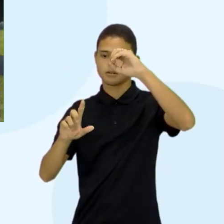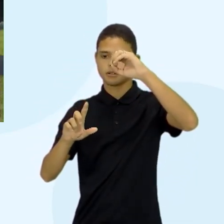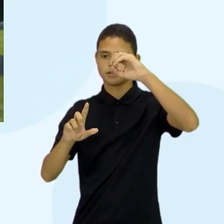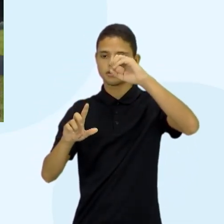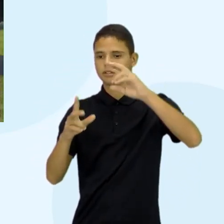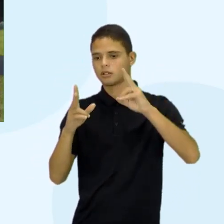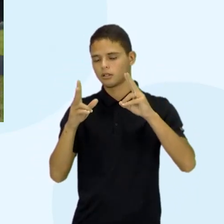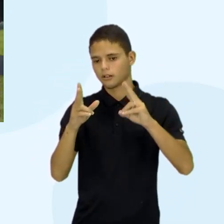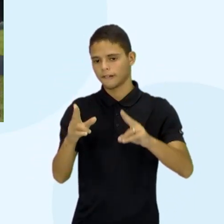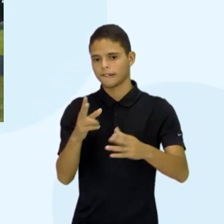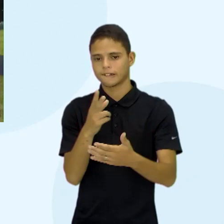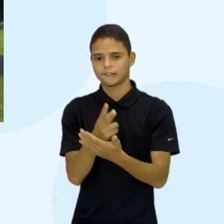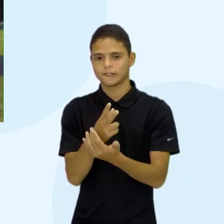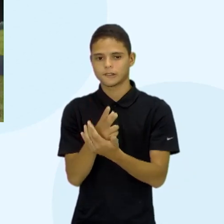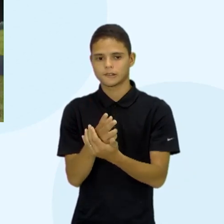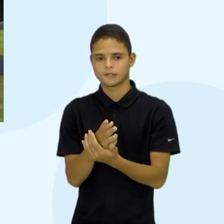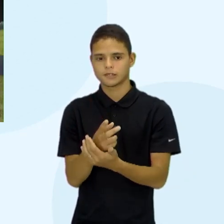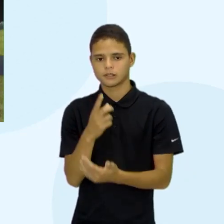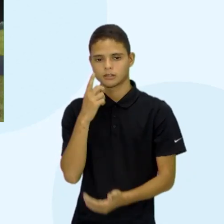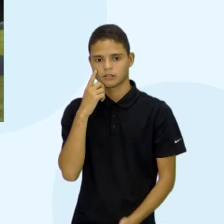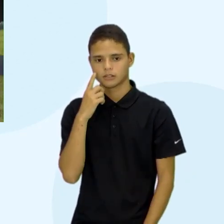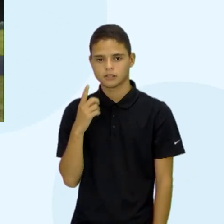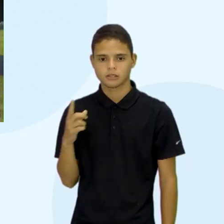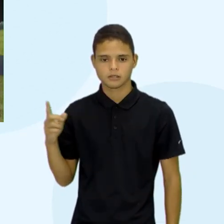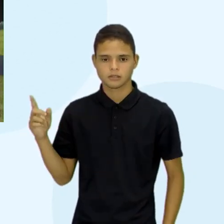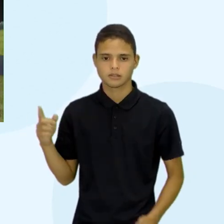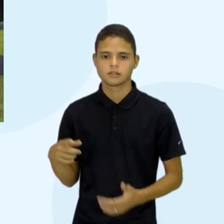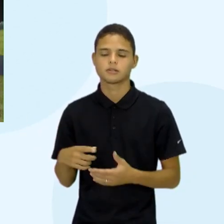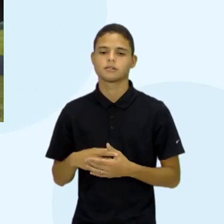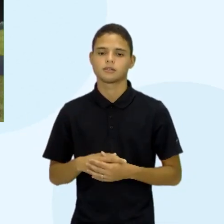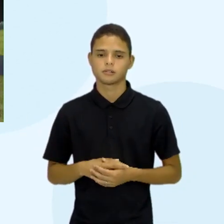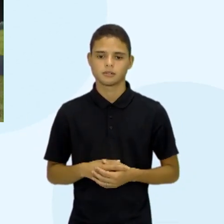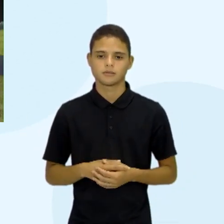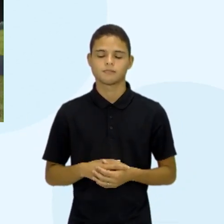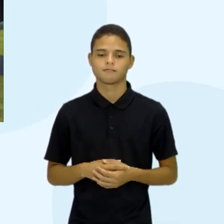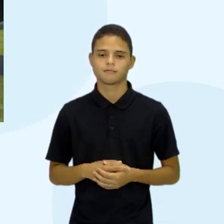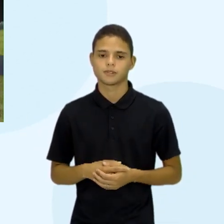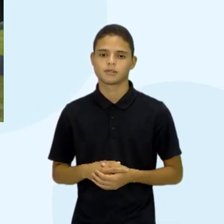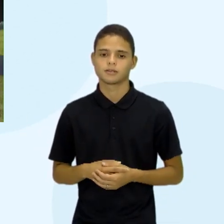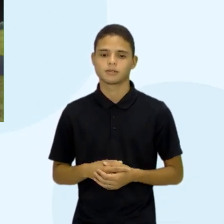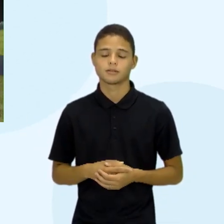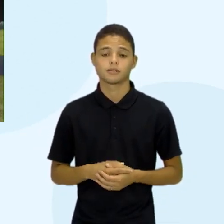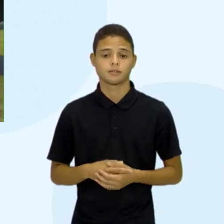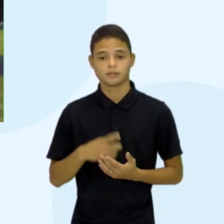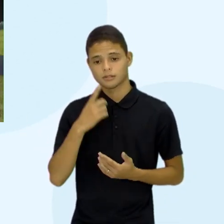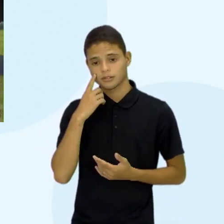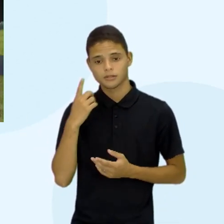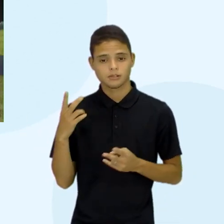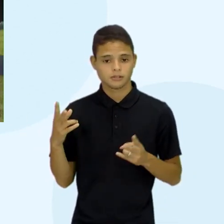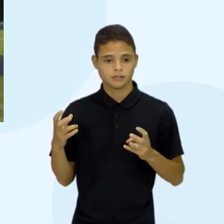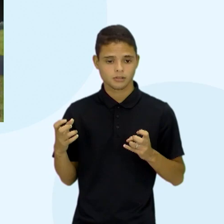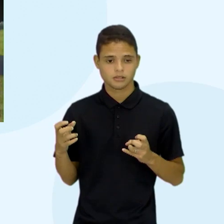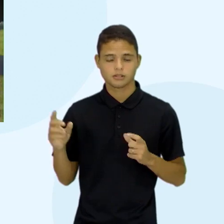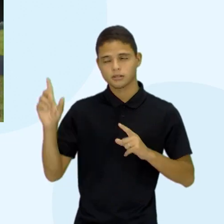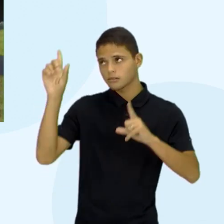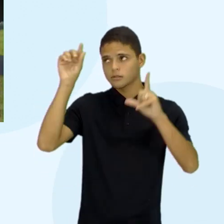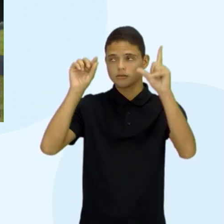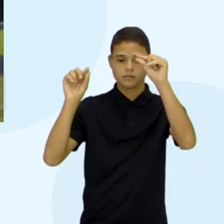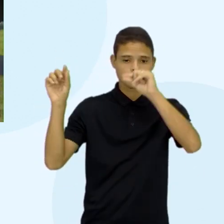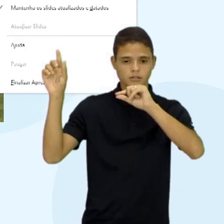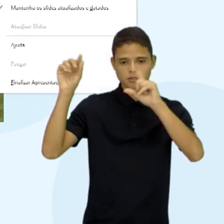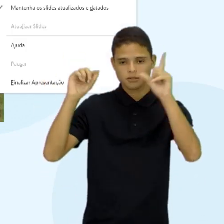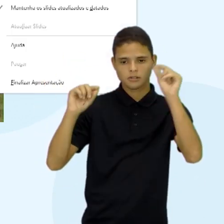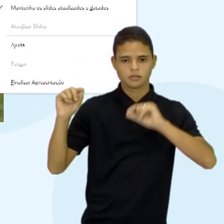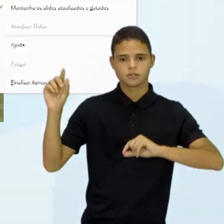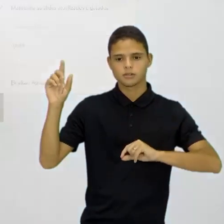coisa mesma coisa Sempre igual a Via Láctea lá que bonita passando aí ó viu vou ver se eu